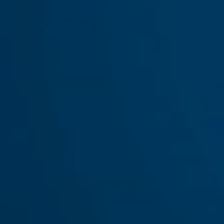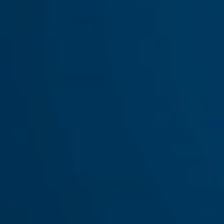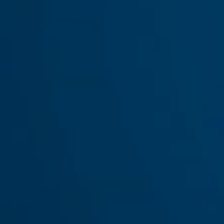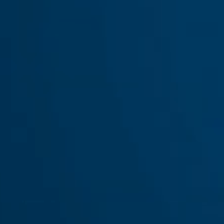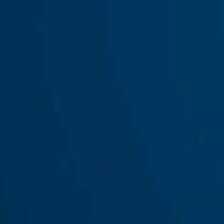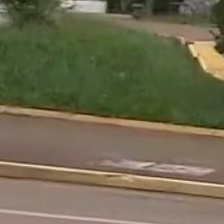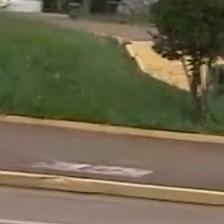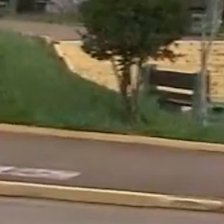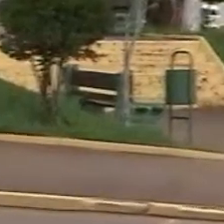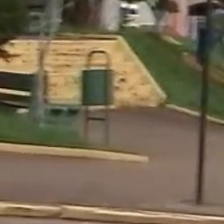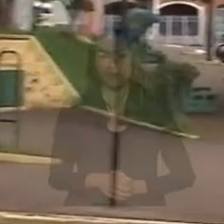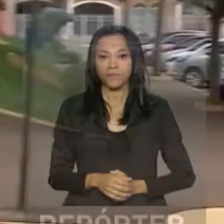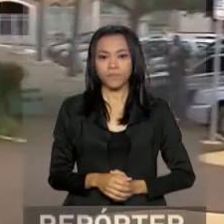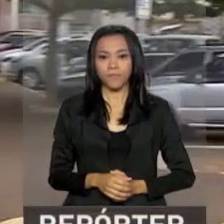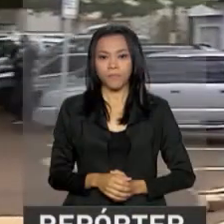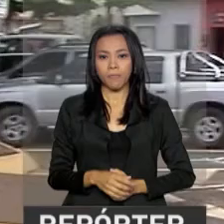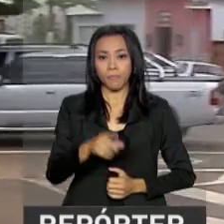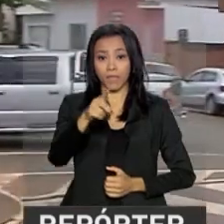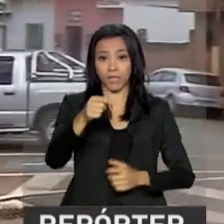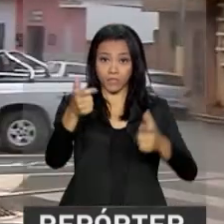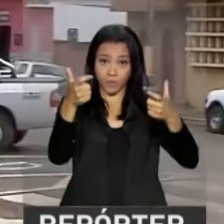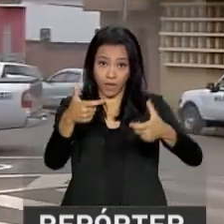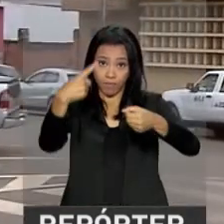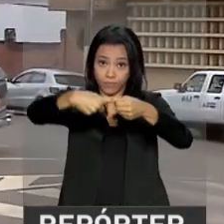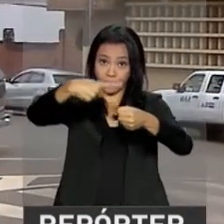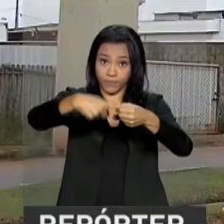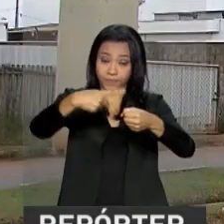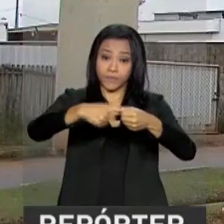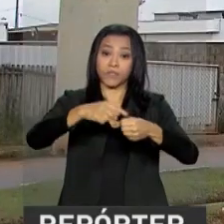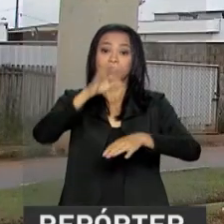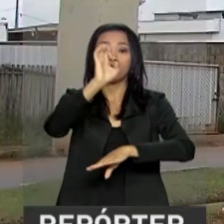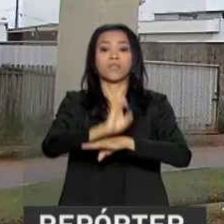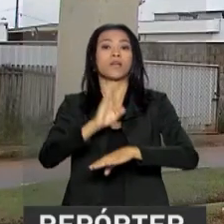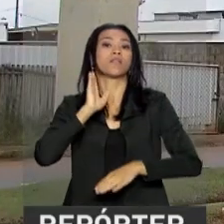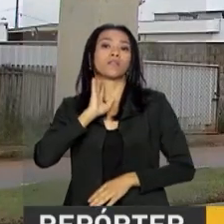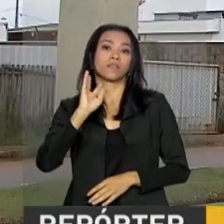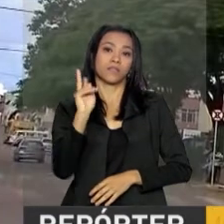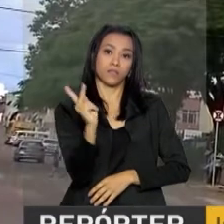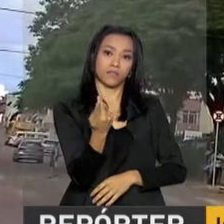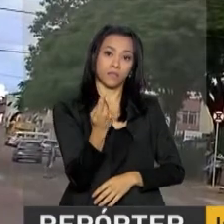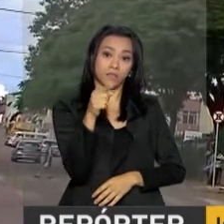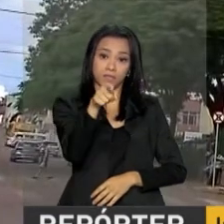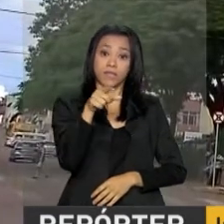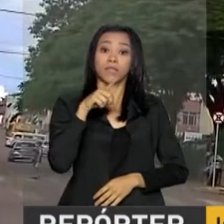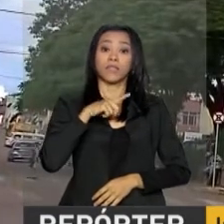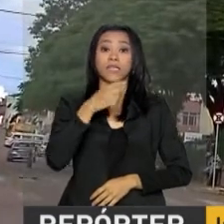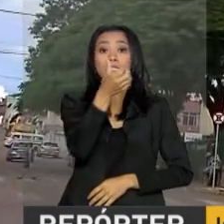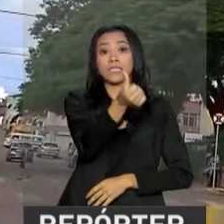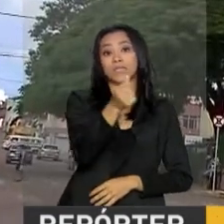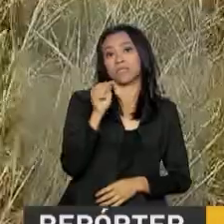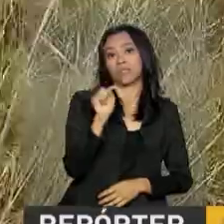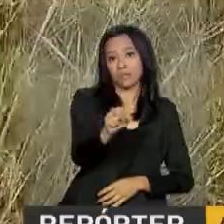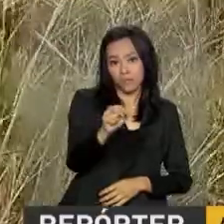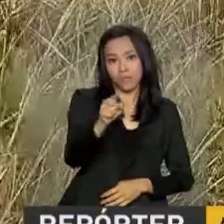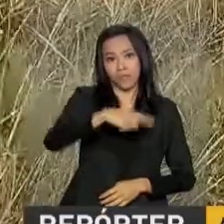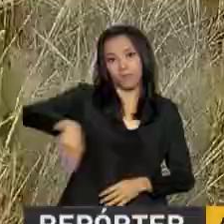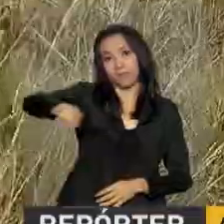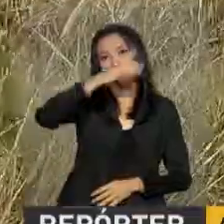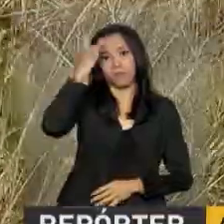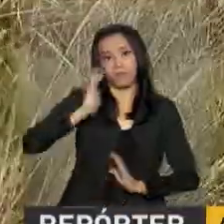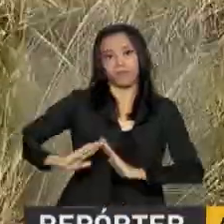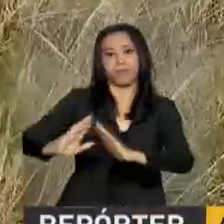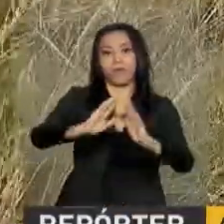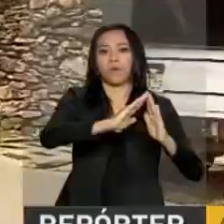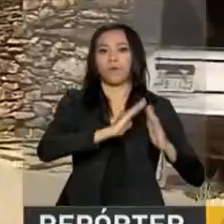água um pequeno município no oeste de minas gerais são roque de minas tem 6 mil habitantes e uma natureza